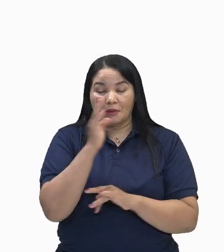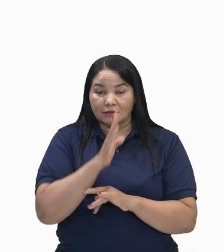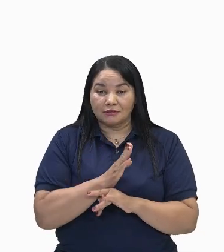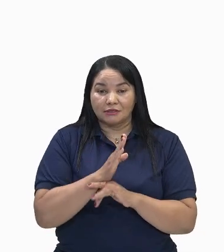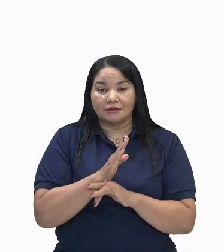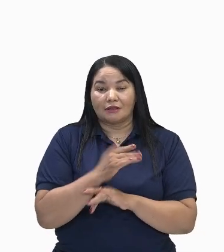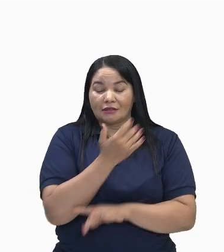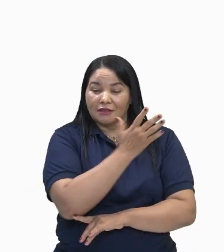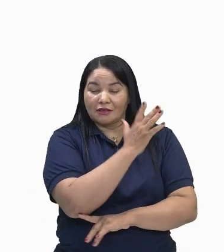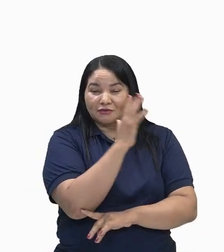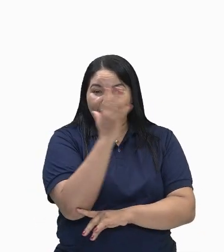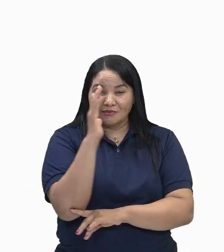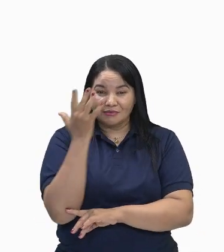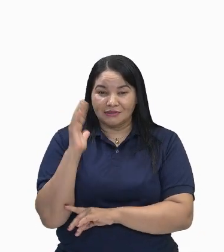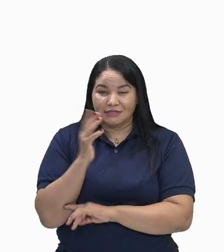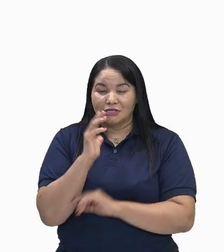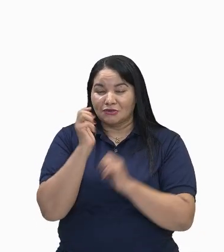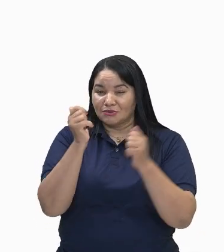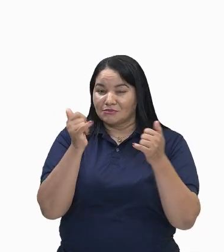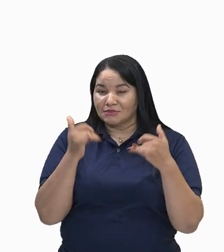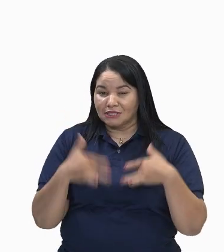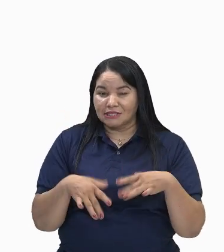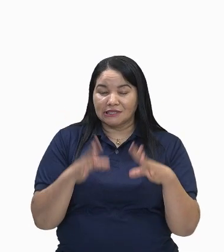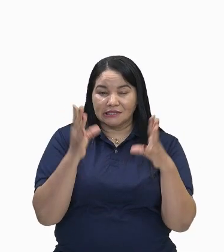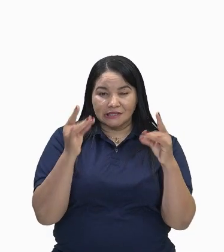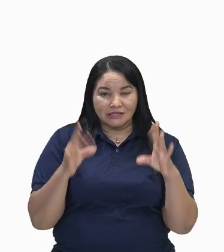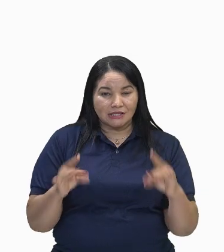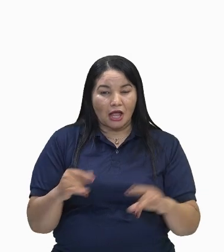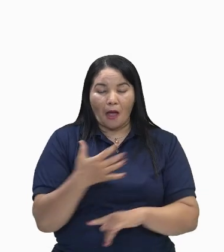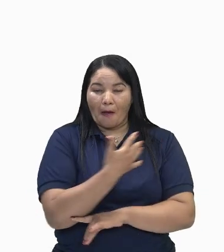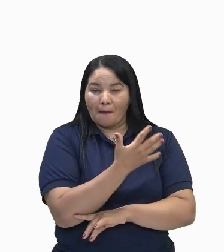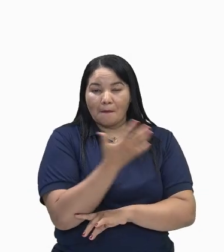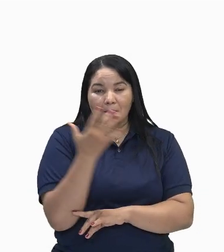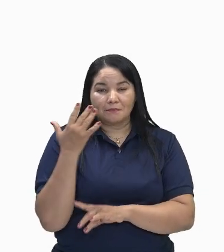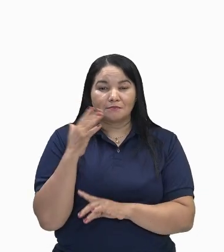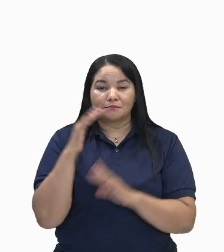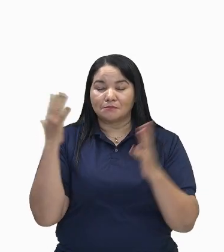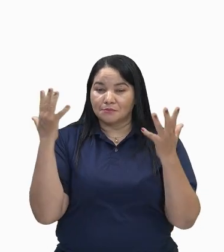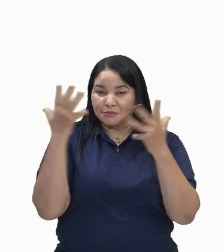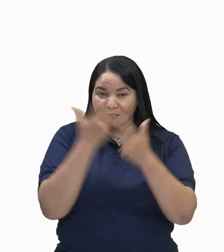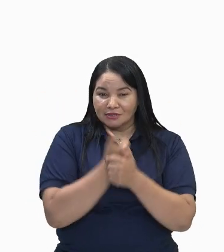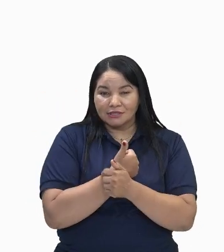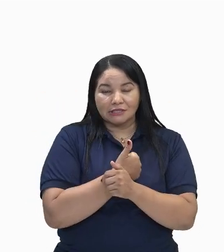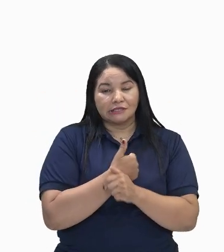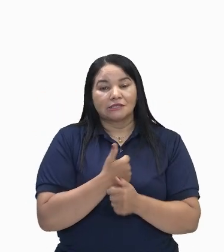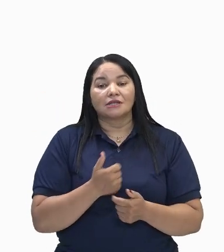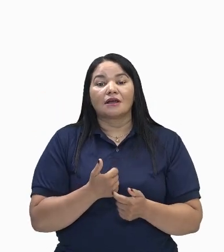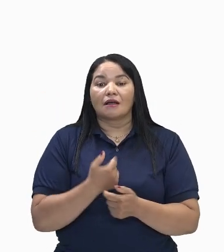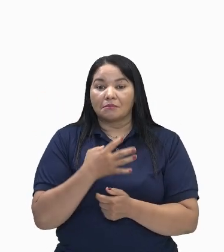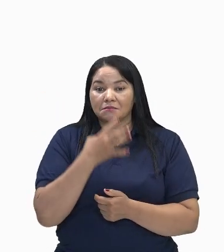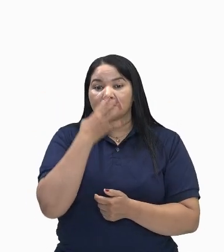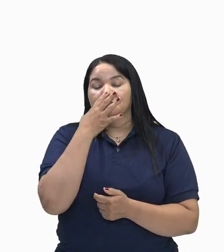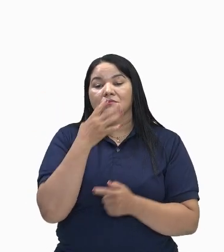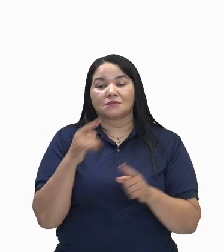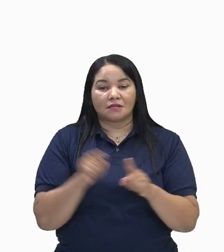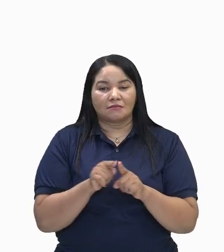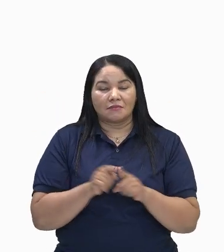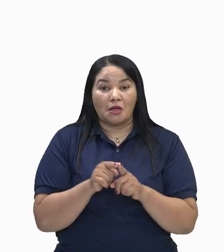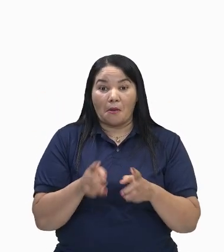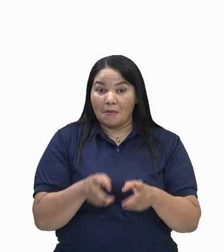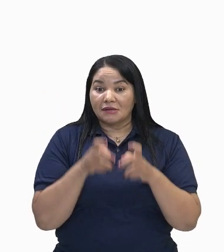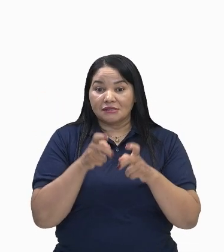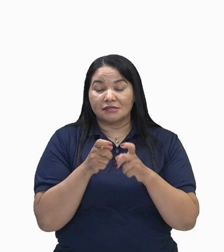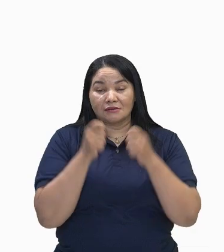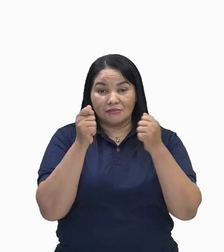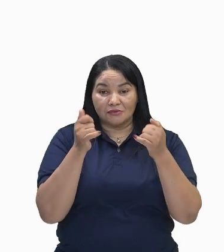brasileira é mais descritiva e exuberante. Então, você percebe que, ao falar